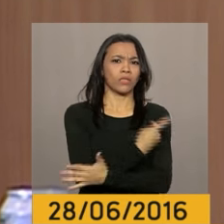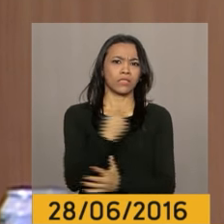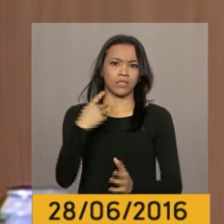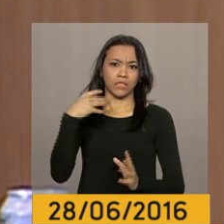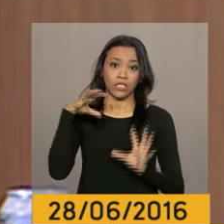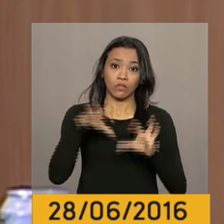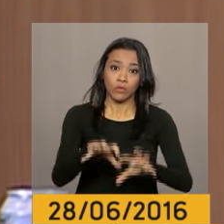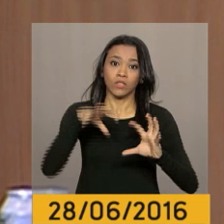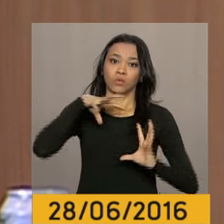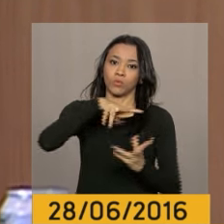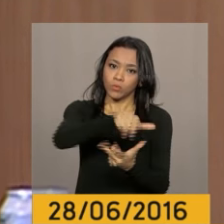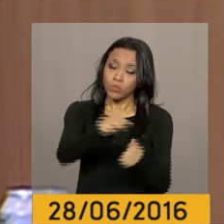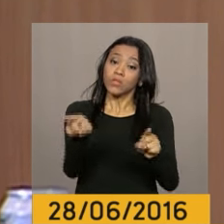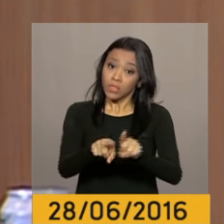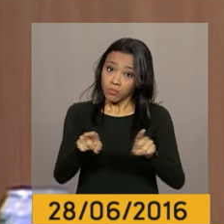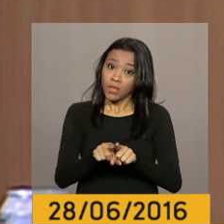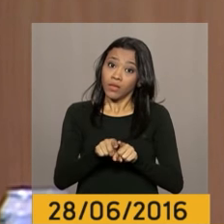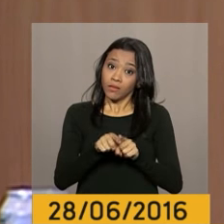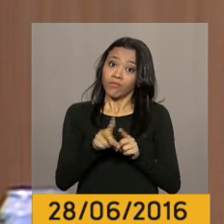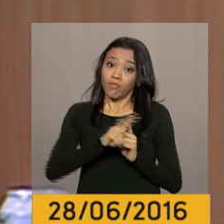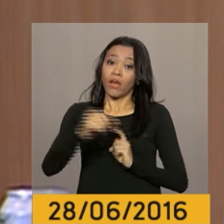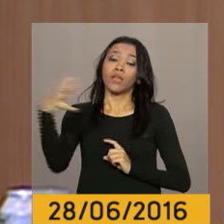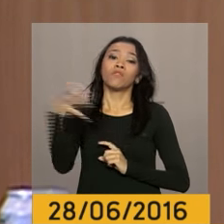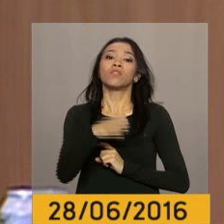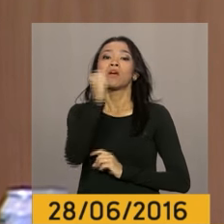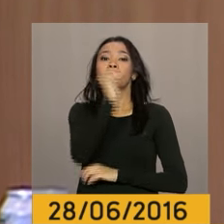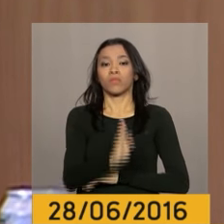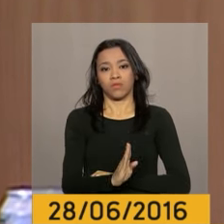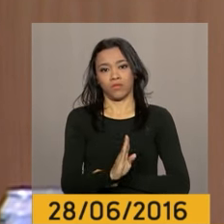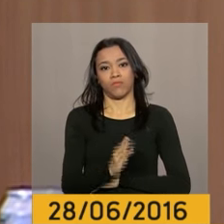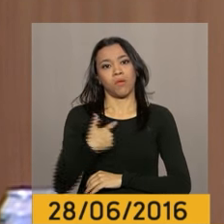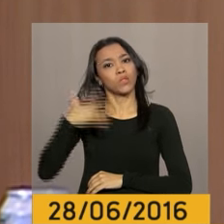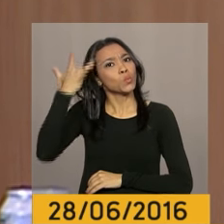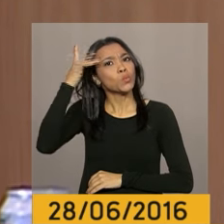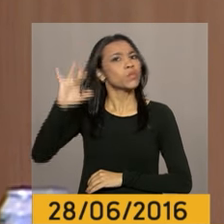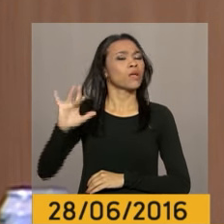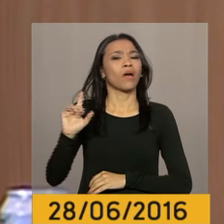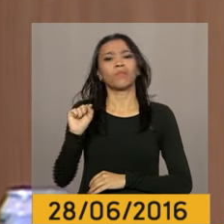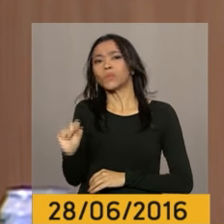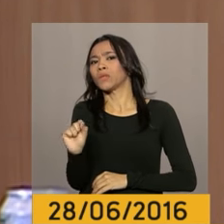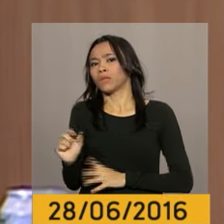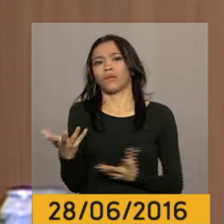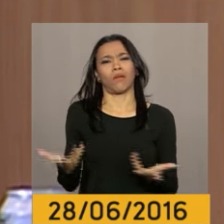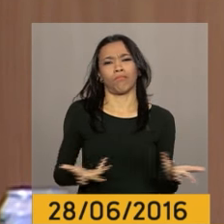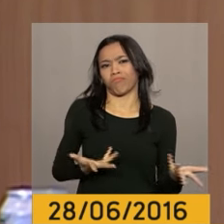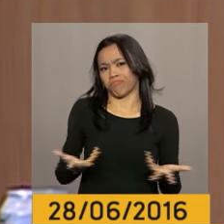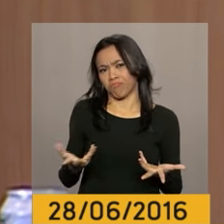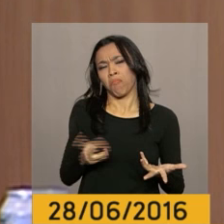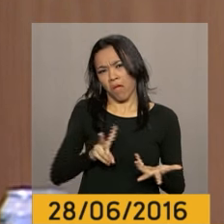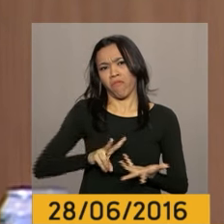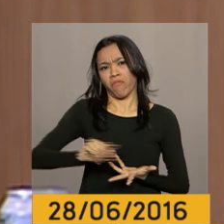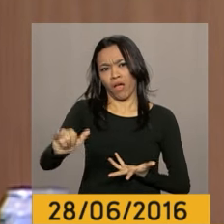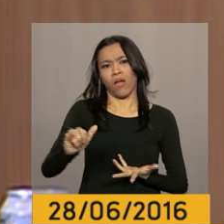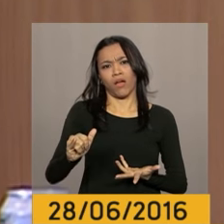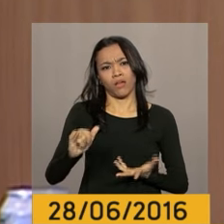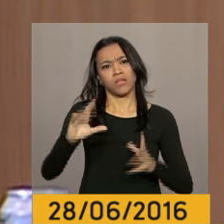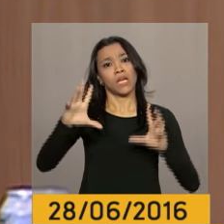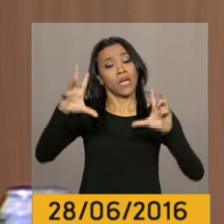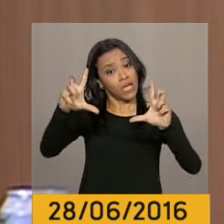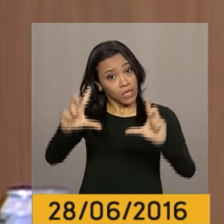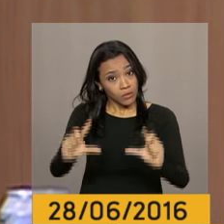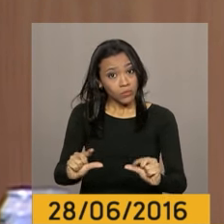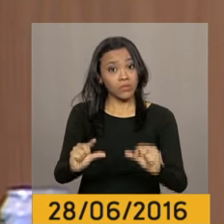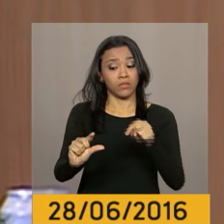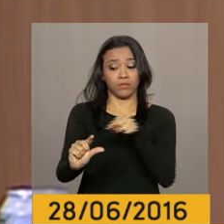Brasil. Só um parênteses aqui, não sabemos exatamente o impacto, mas sabemos que é um impacto que deve reduzir, de